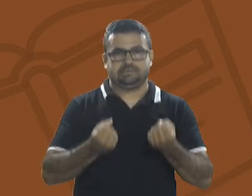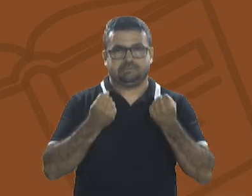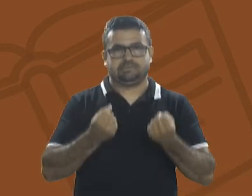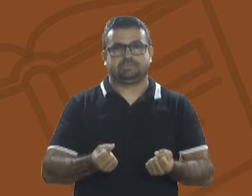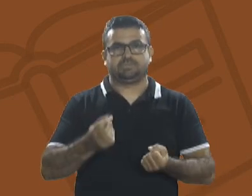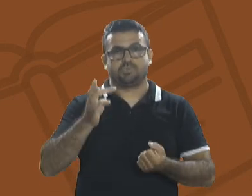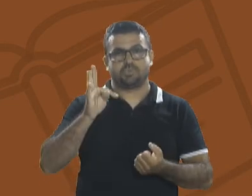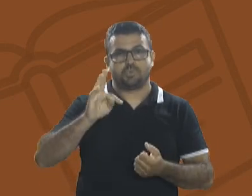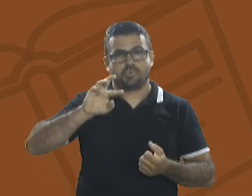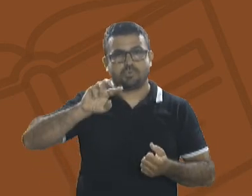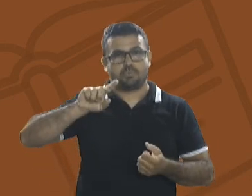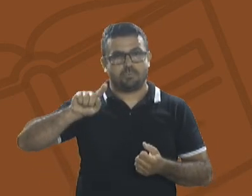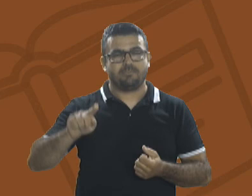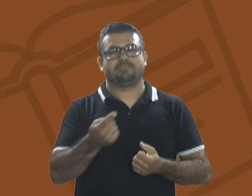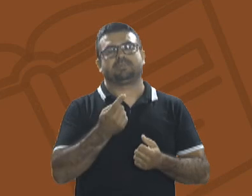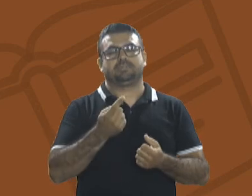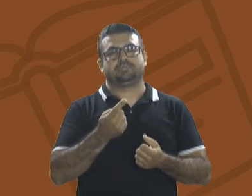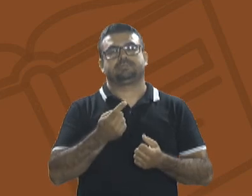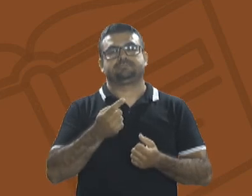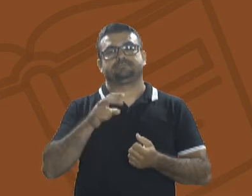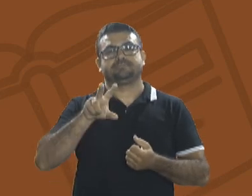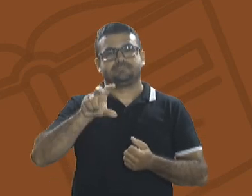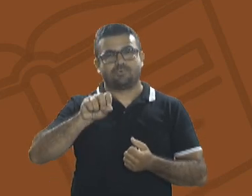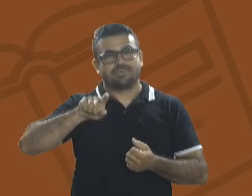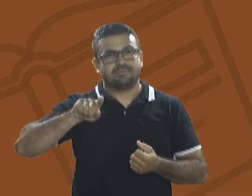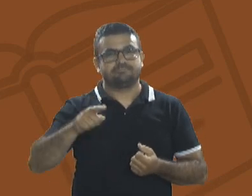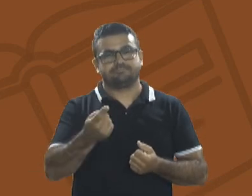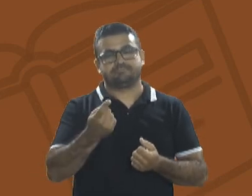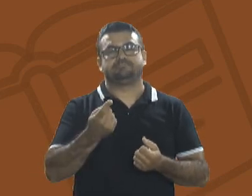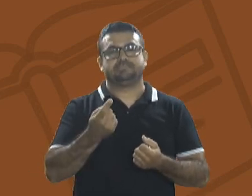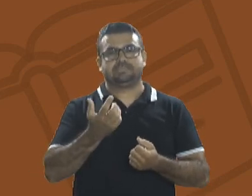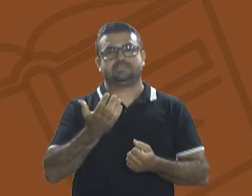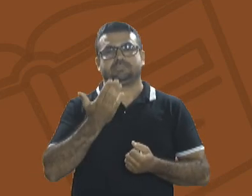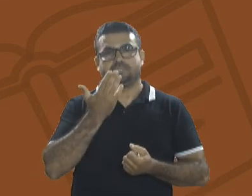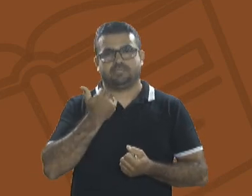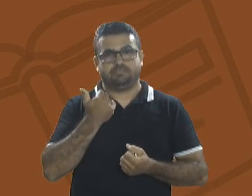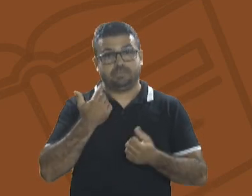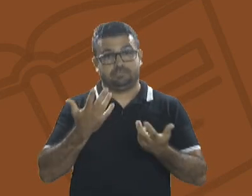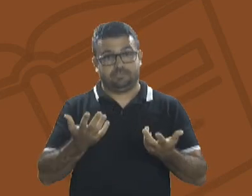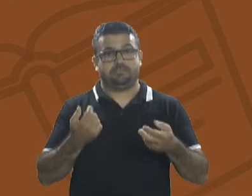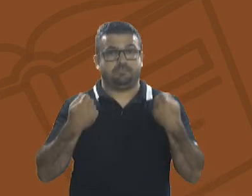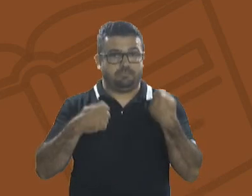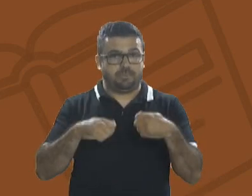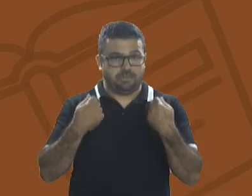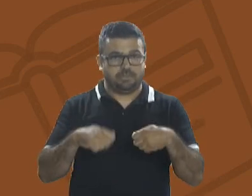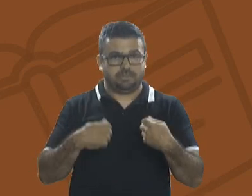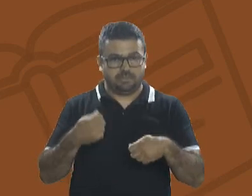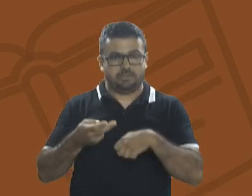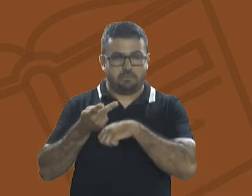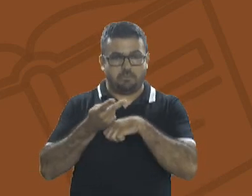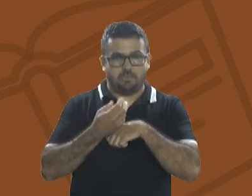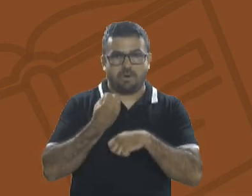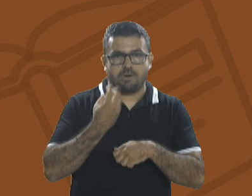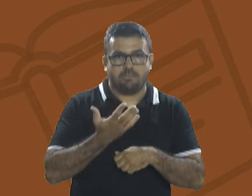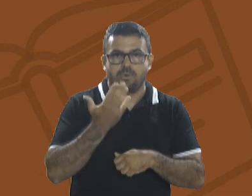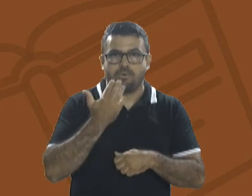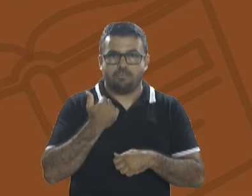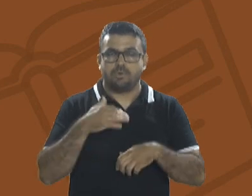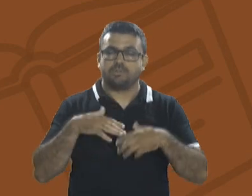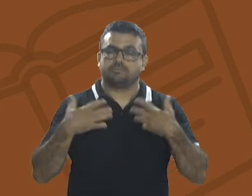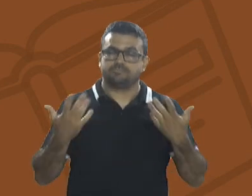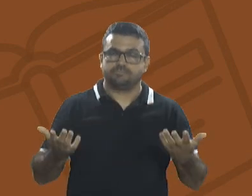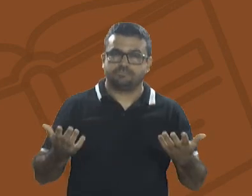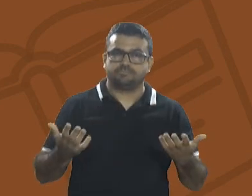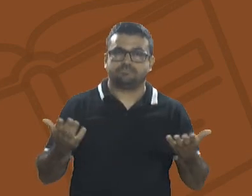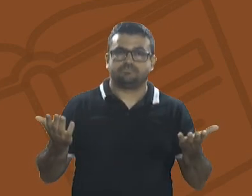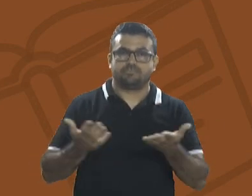não prejudicar aí o nosso organismo, já que vai passar tanto alimento por ele. Então, gente, nessa aula a gente aprendeu um